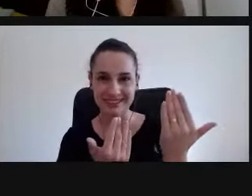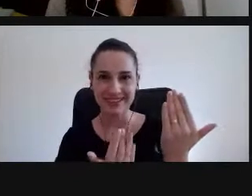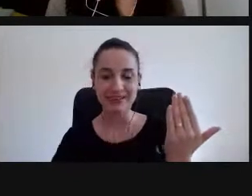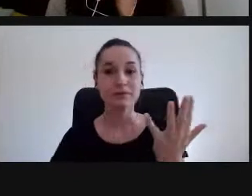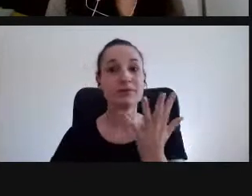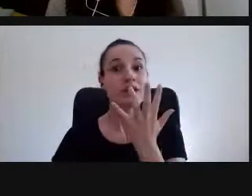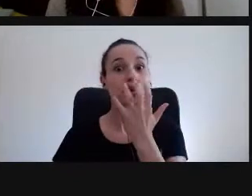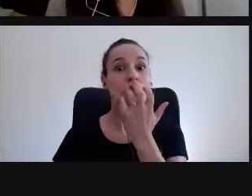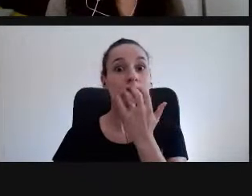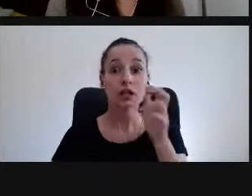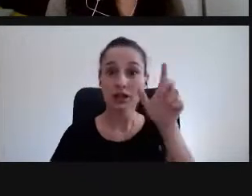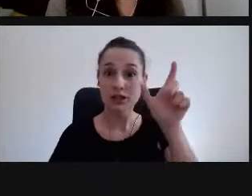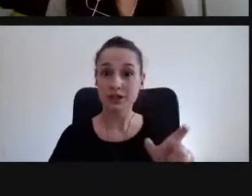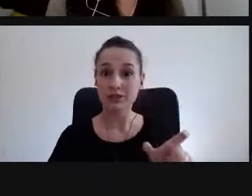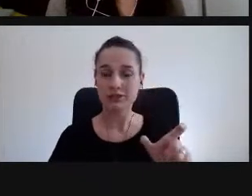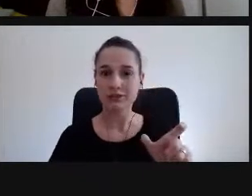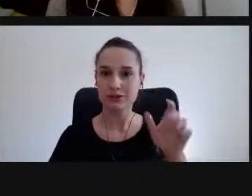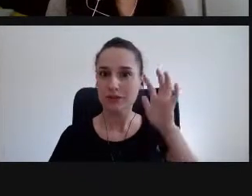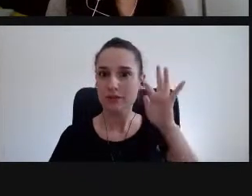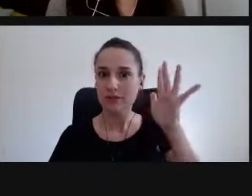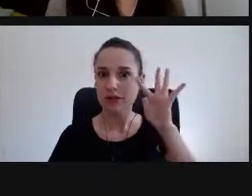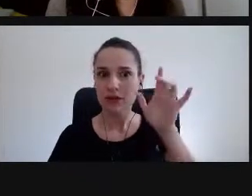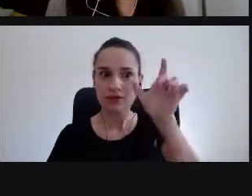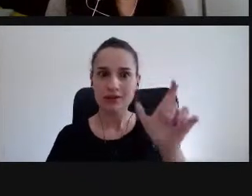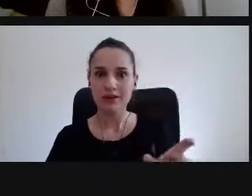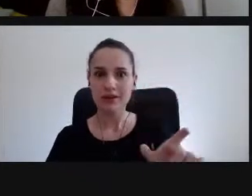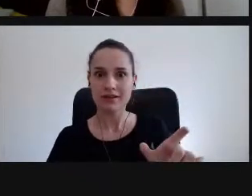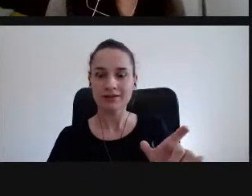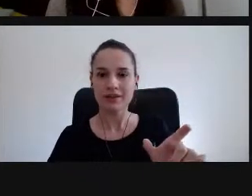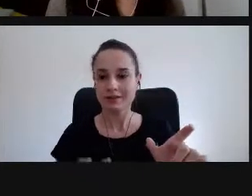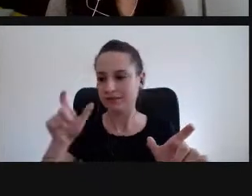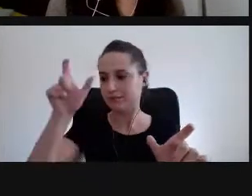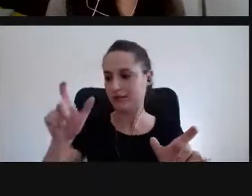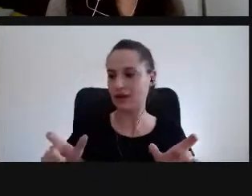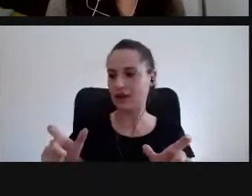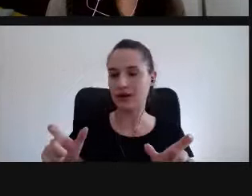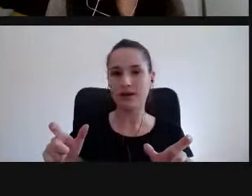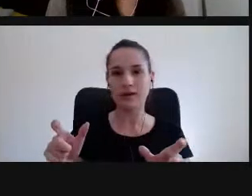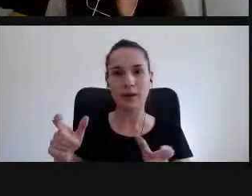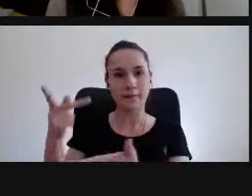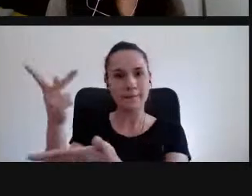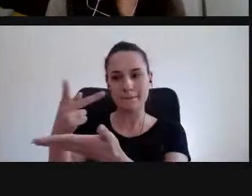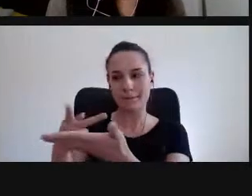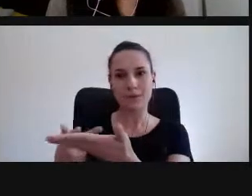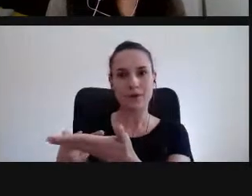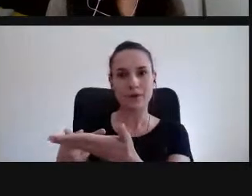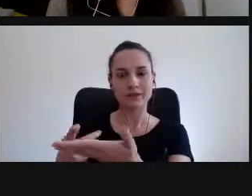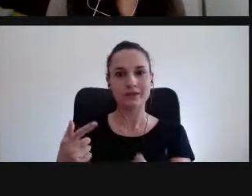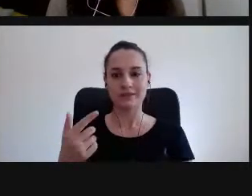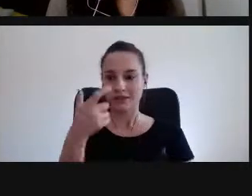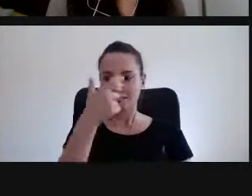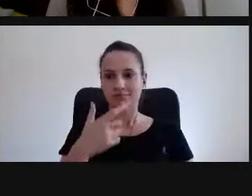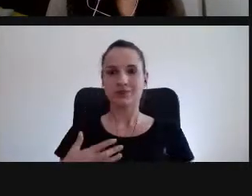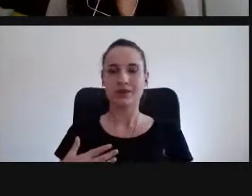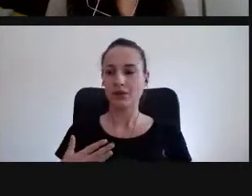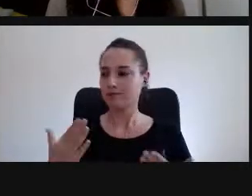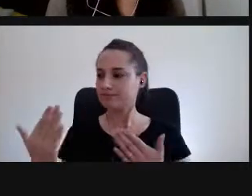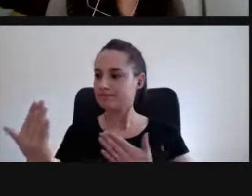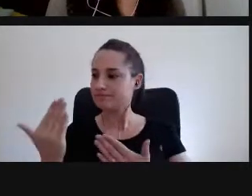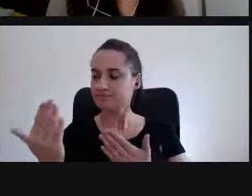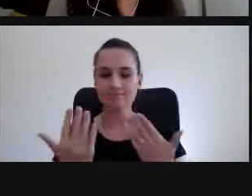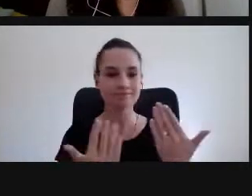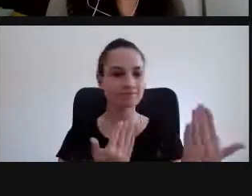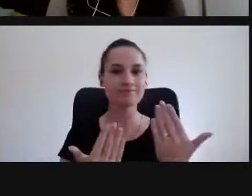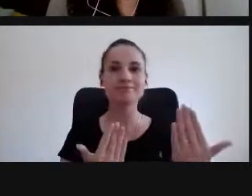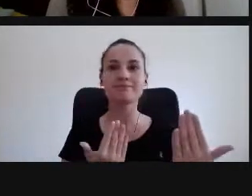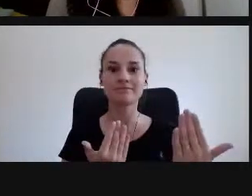criação. Eu acho que a poesia do Fernando Pessoa, o livro do Desassossego, né, essa liberdade que ele nos traz, ele nos